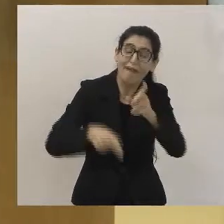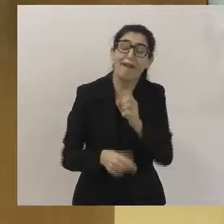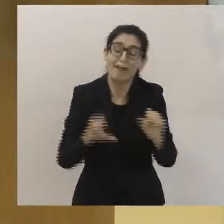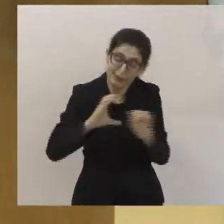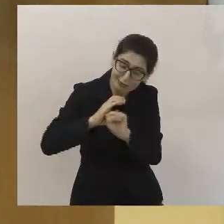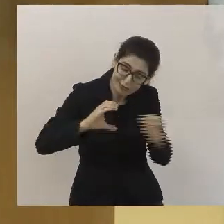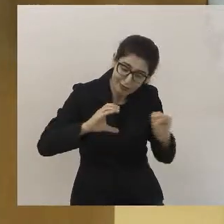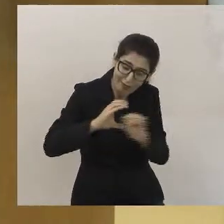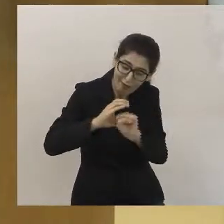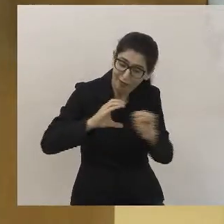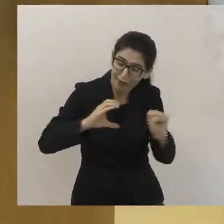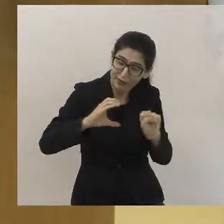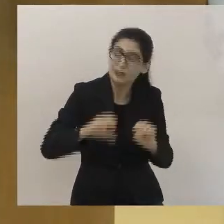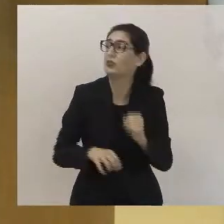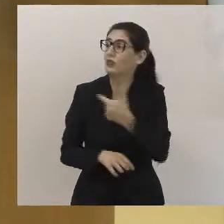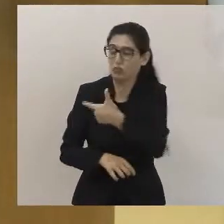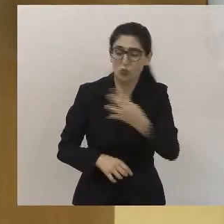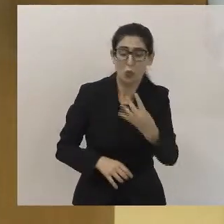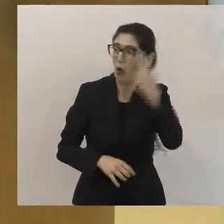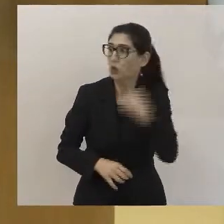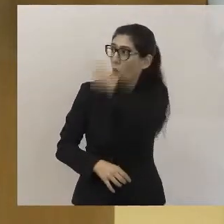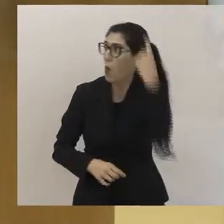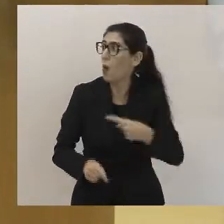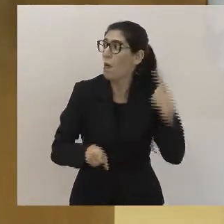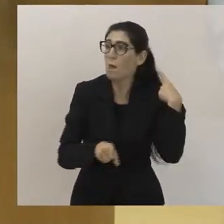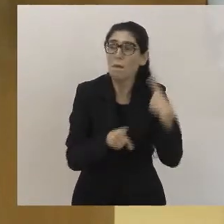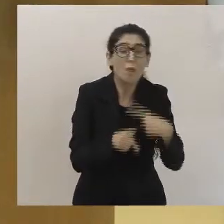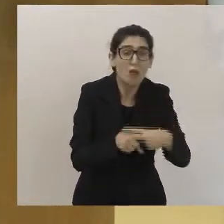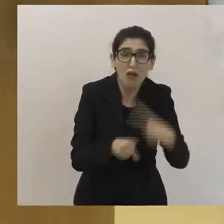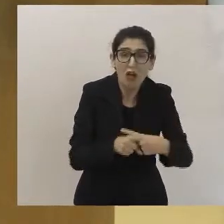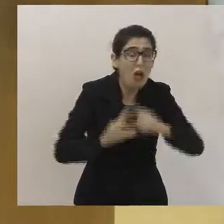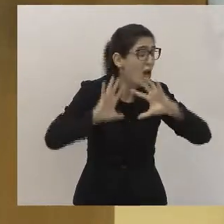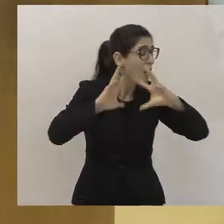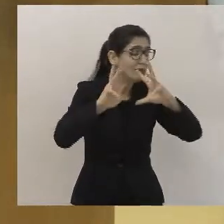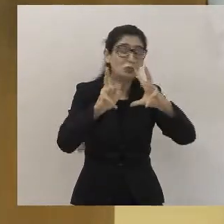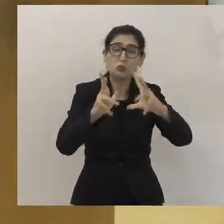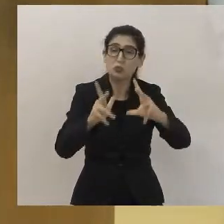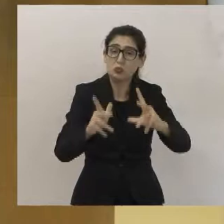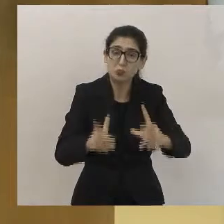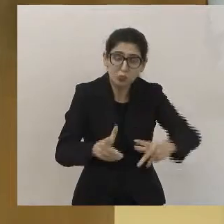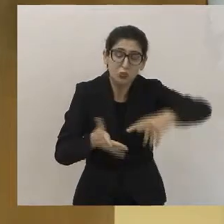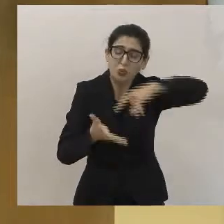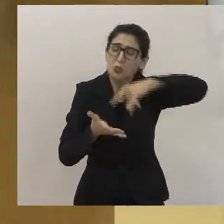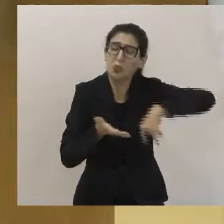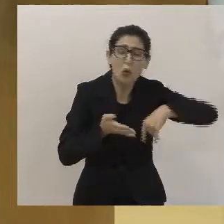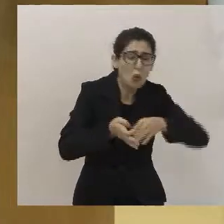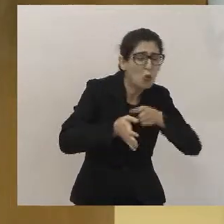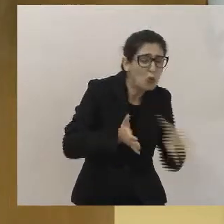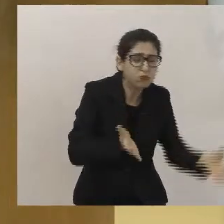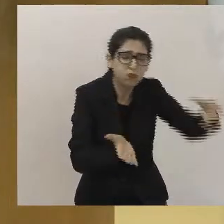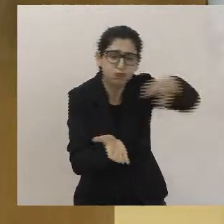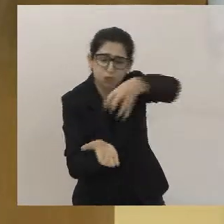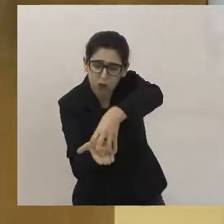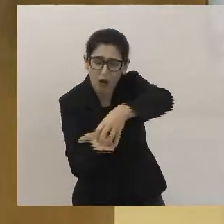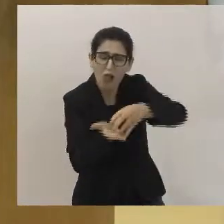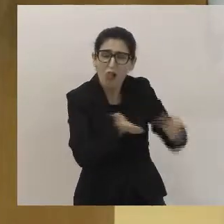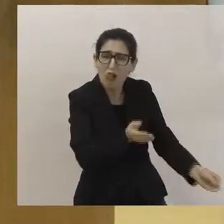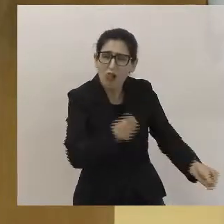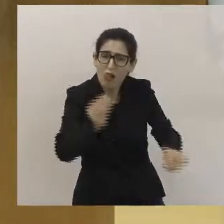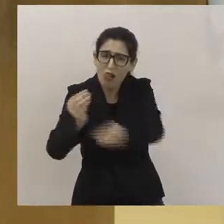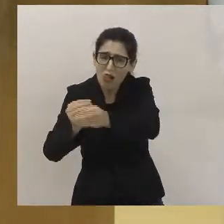casa porque os procedimentos ali encaminhado para a santa casa a santa casa tem